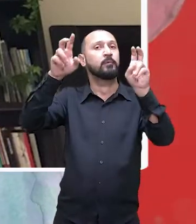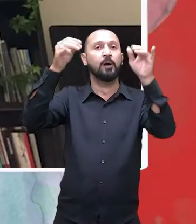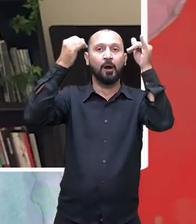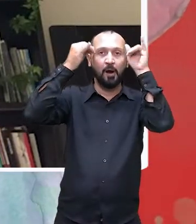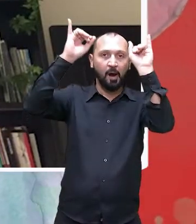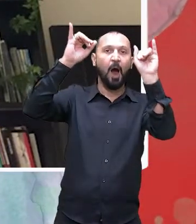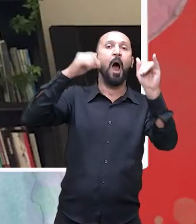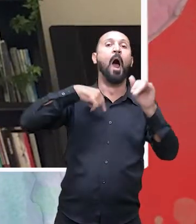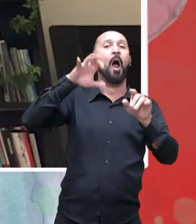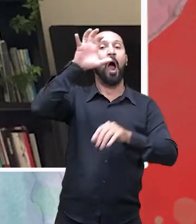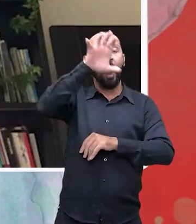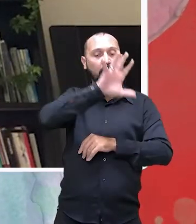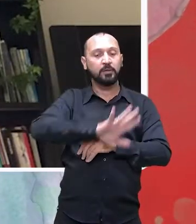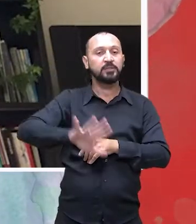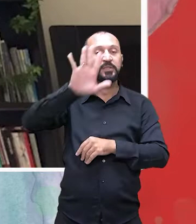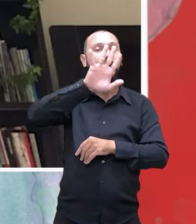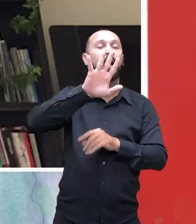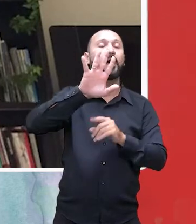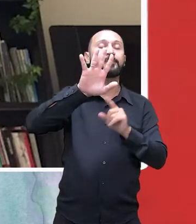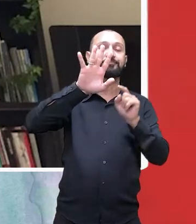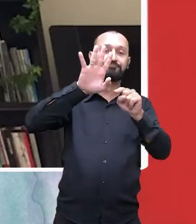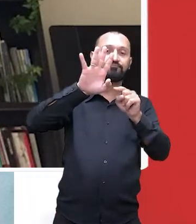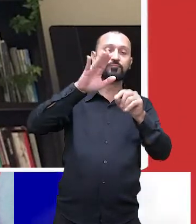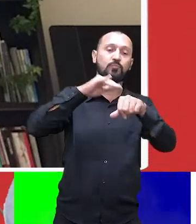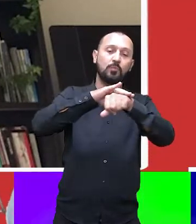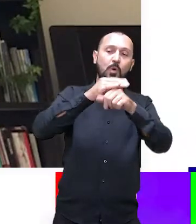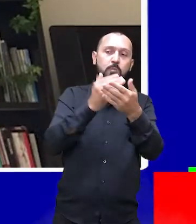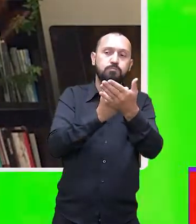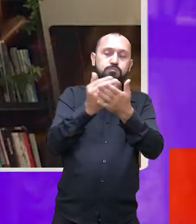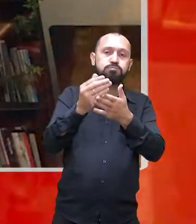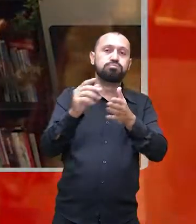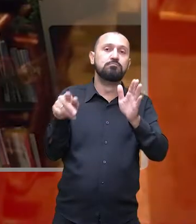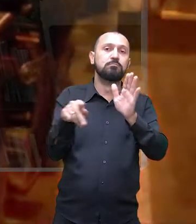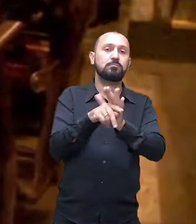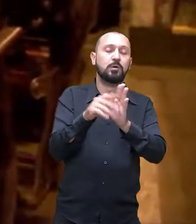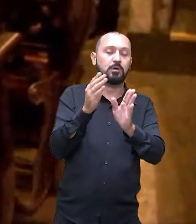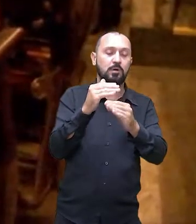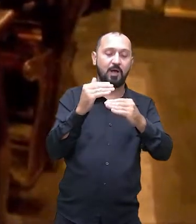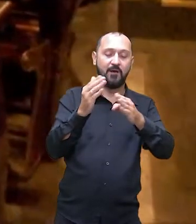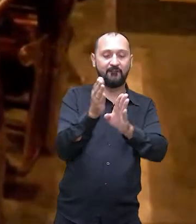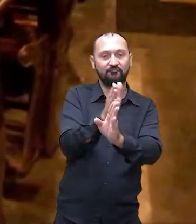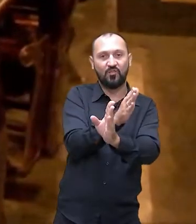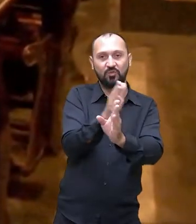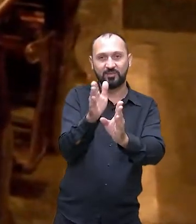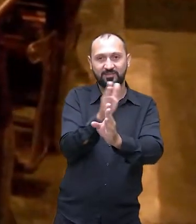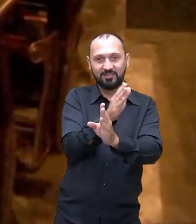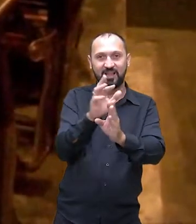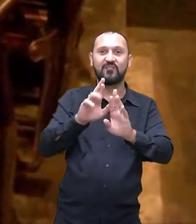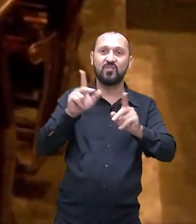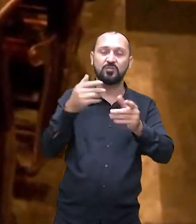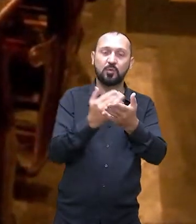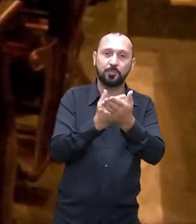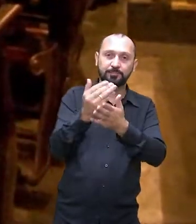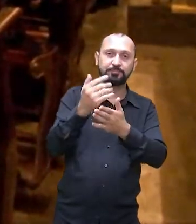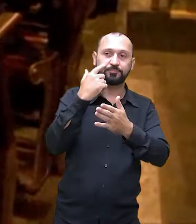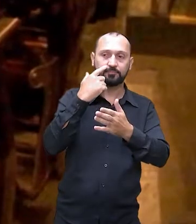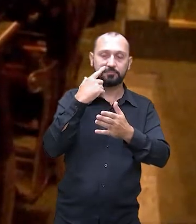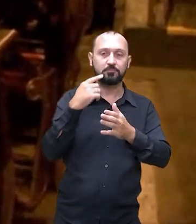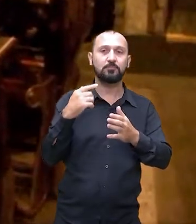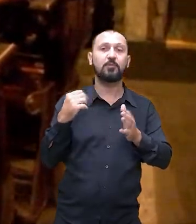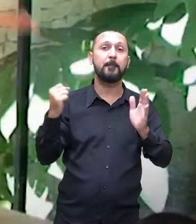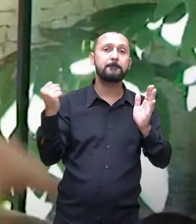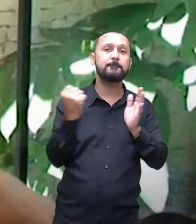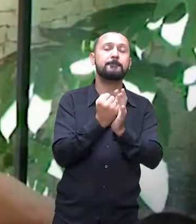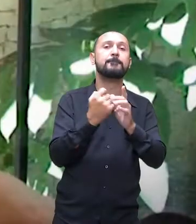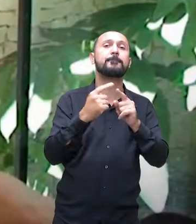global e regional, ele conversou e atravessou muitas fronteiras. Então acho que por isso também ele foi um divisor de